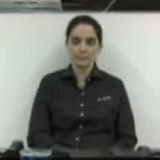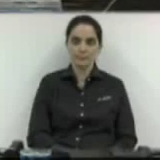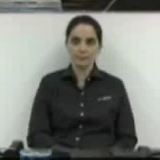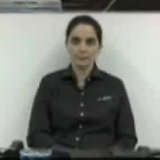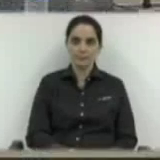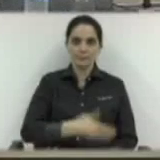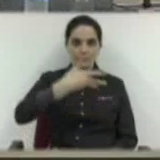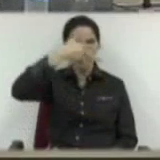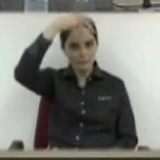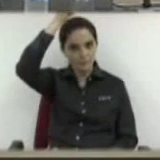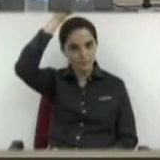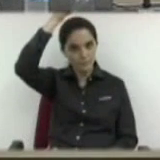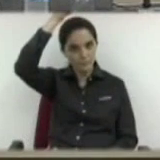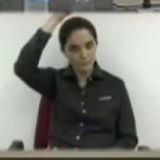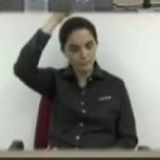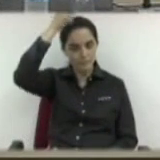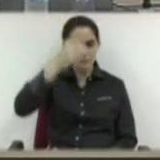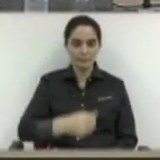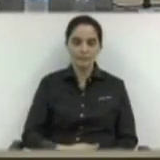Toninho Franco.